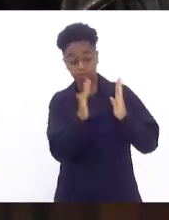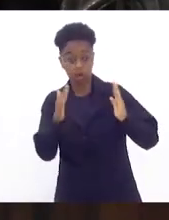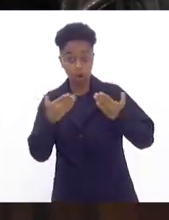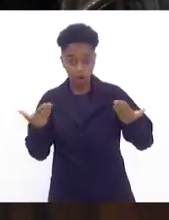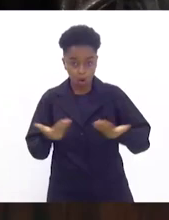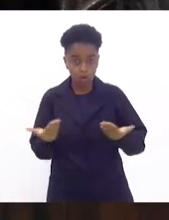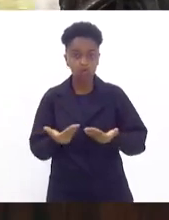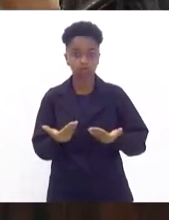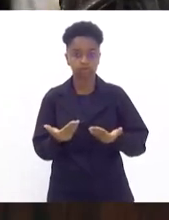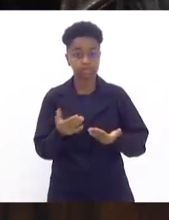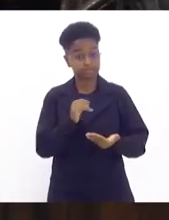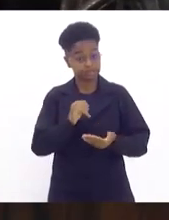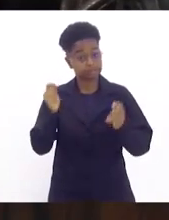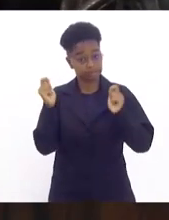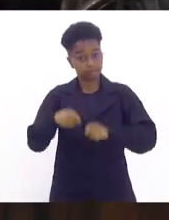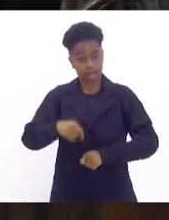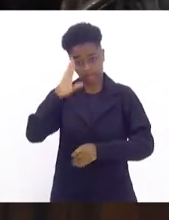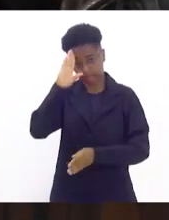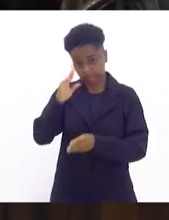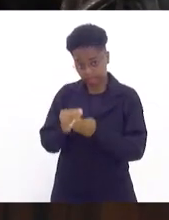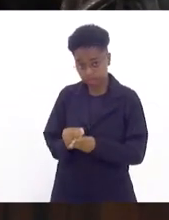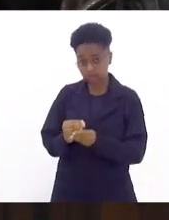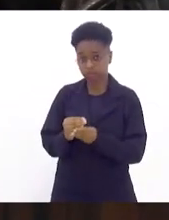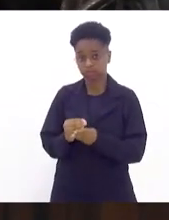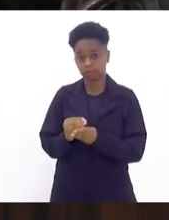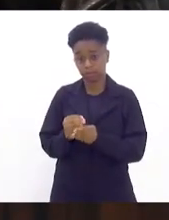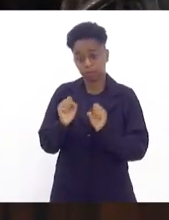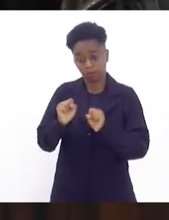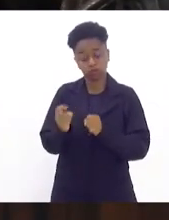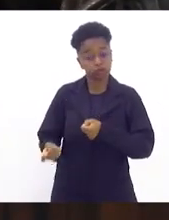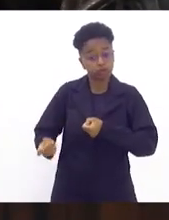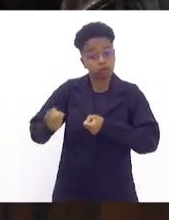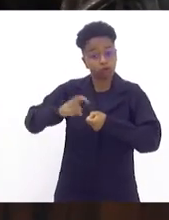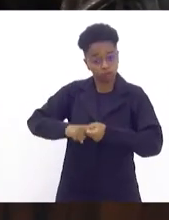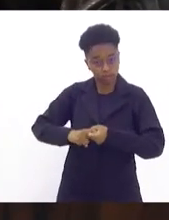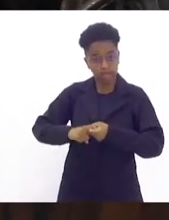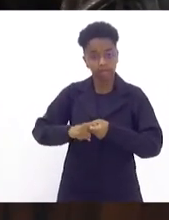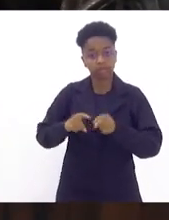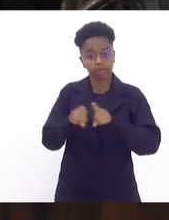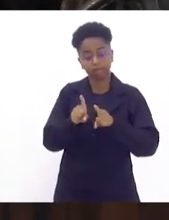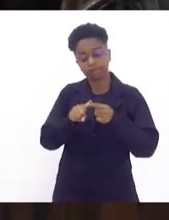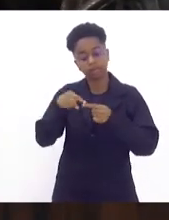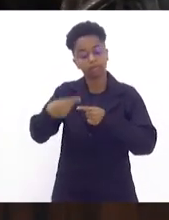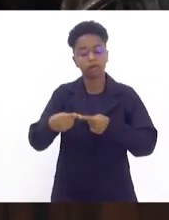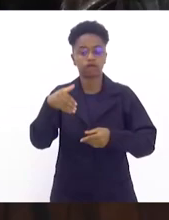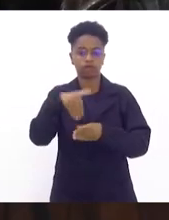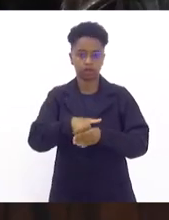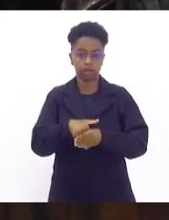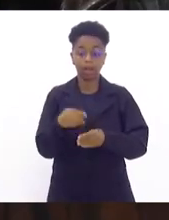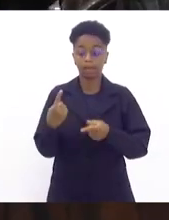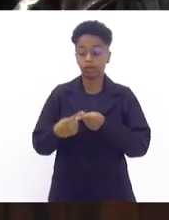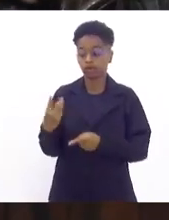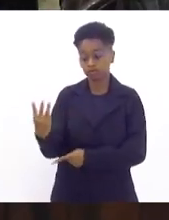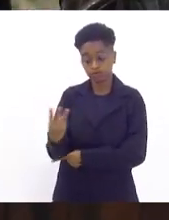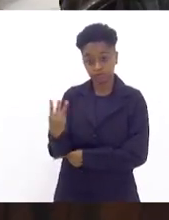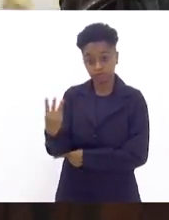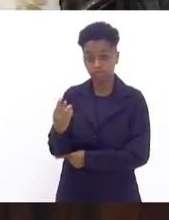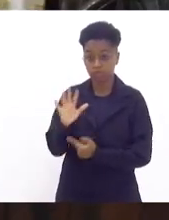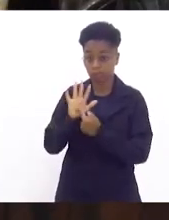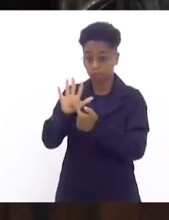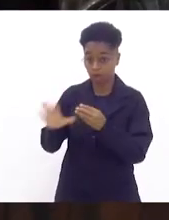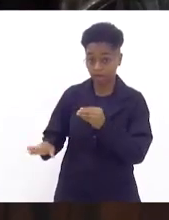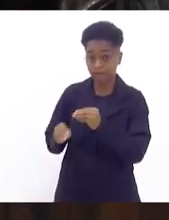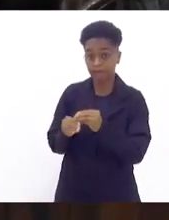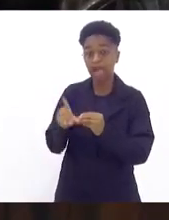hoje, que se possa ter entendimento, que a gente volte com essa matéria, que a gente possa votá-la, porque os três deputados que apresentaram a